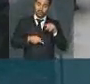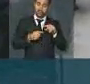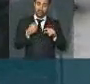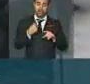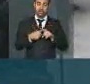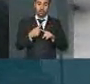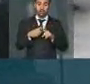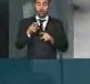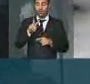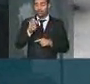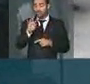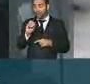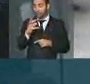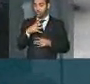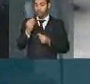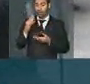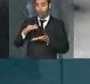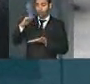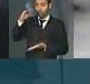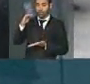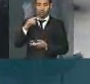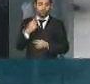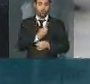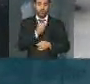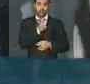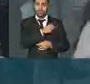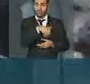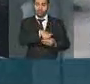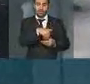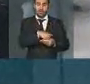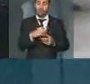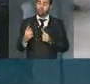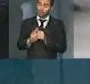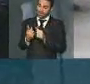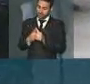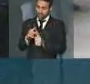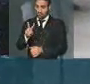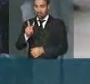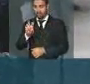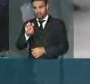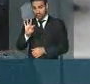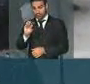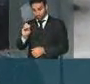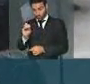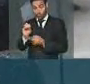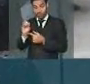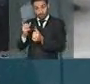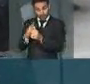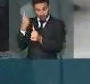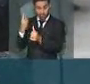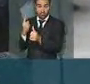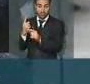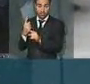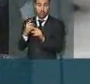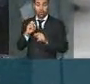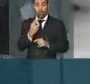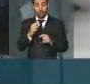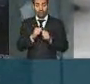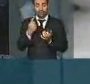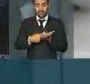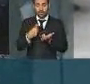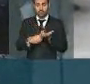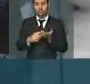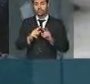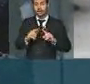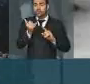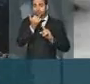sobrestada pelos vetos e nenhuma outra deliberação pode ser votada, então nós só poderíamos fazê-lo mediante acordo e eu lamento, mas com esse